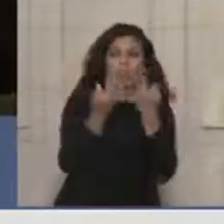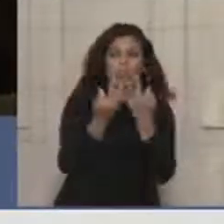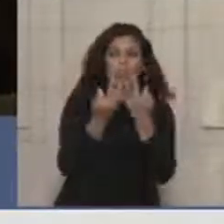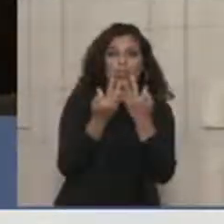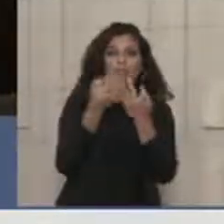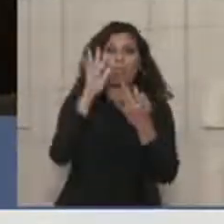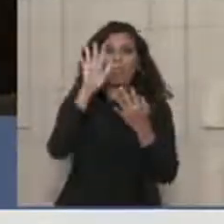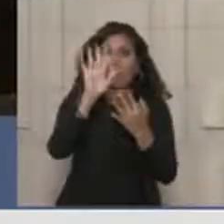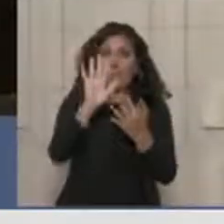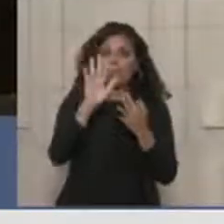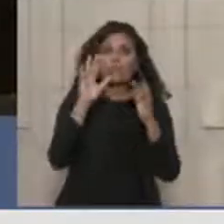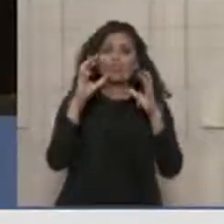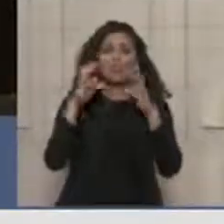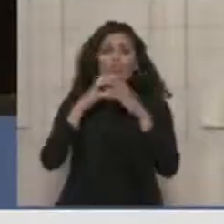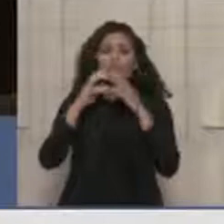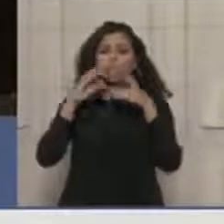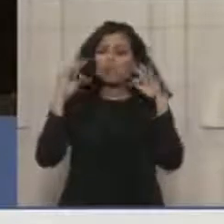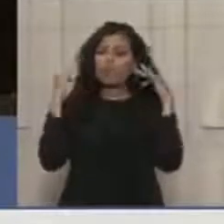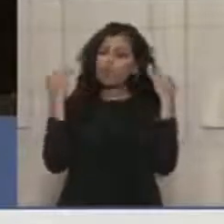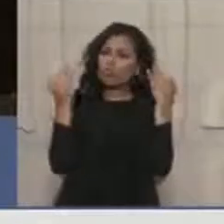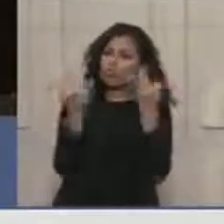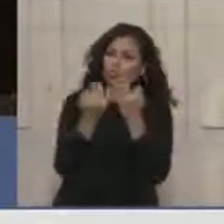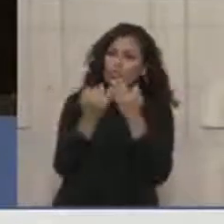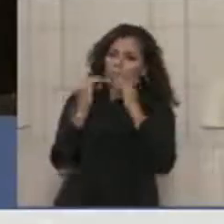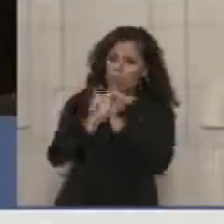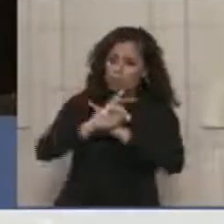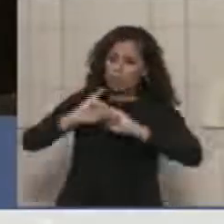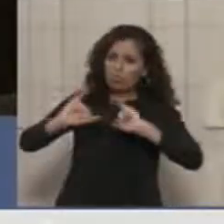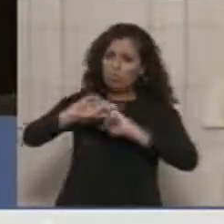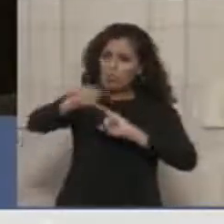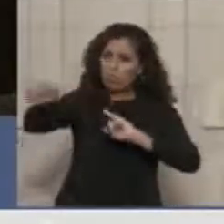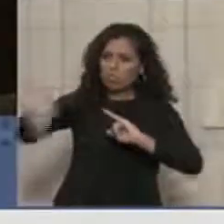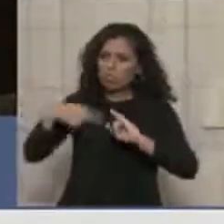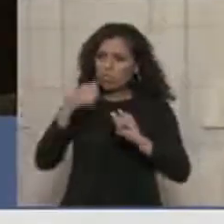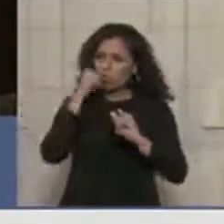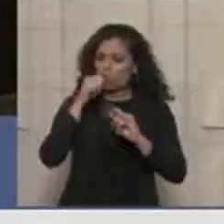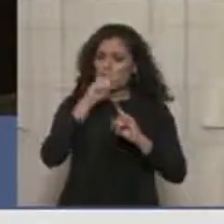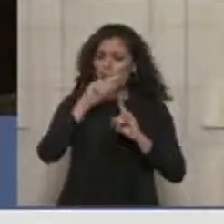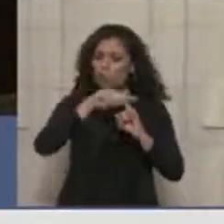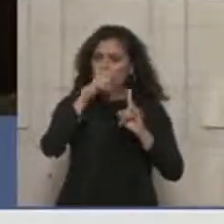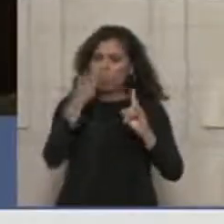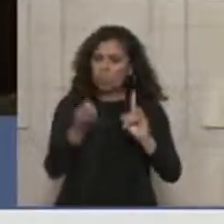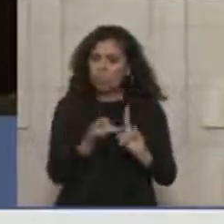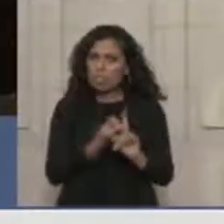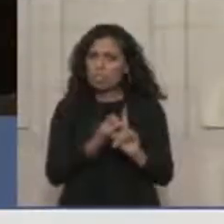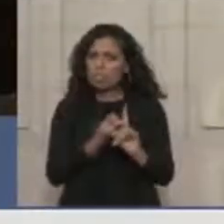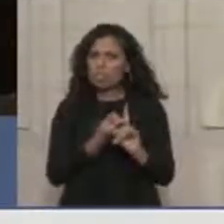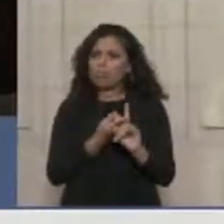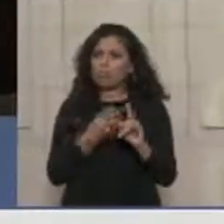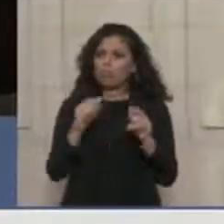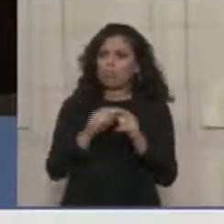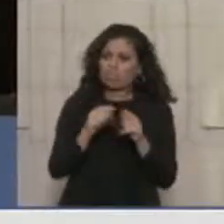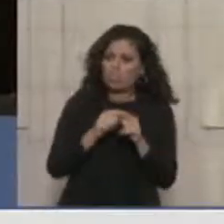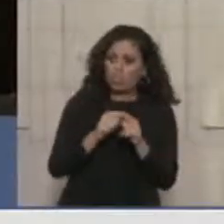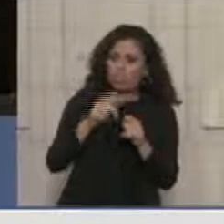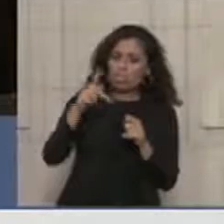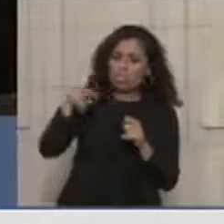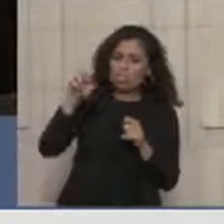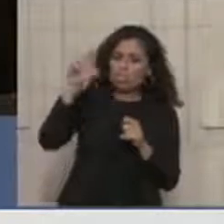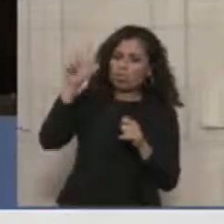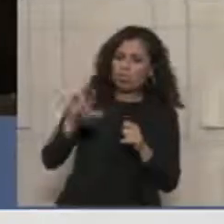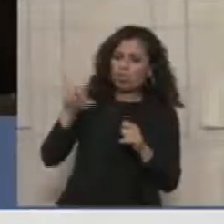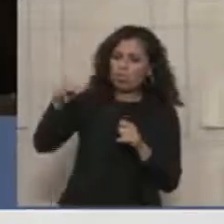a vocês, as pessoas que estão grávidas, as mulheres que estão grávidas e que fizeram o pré-natal? Não há